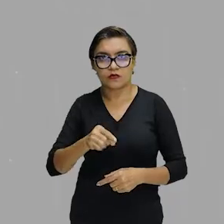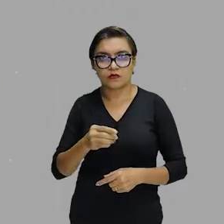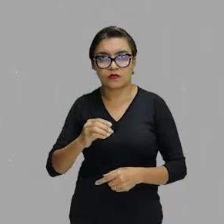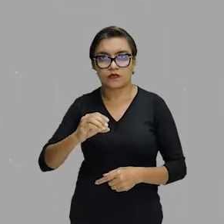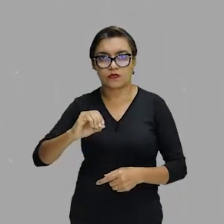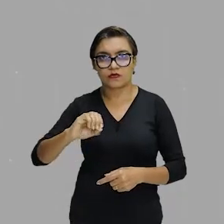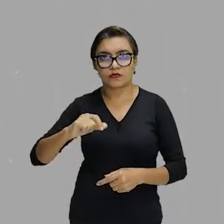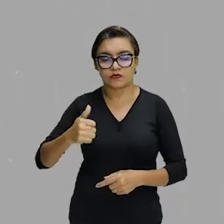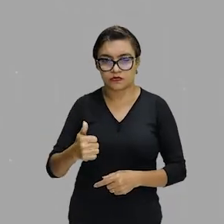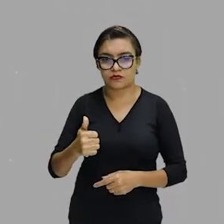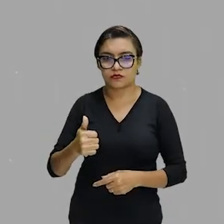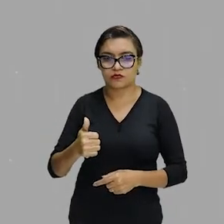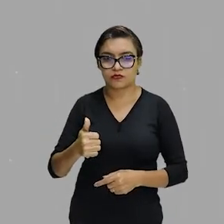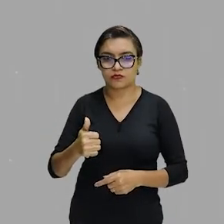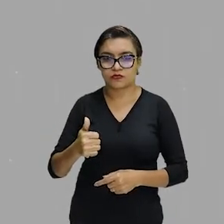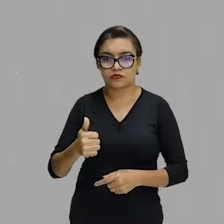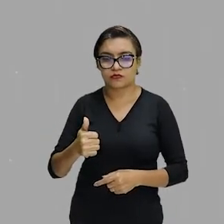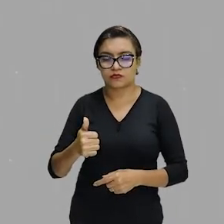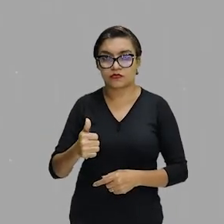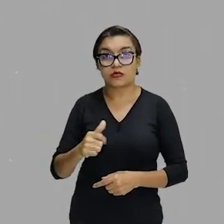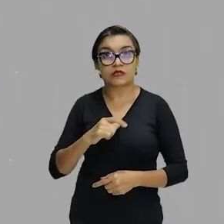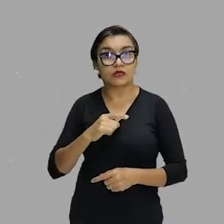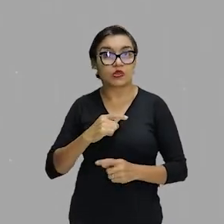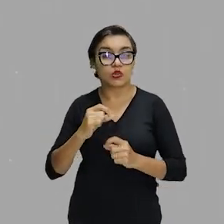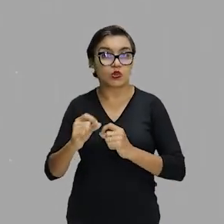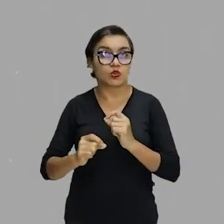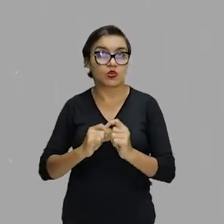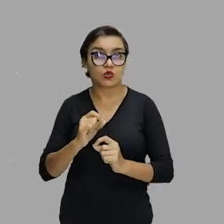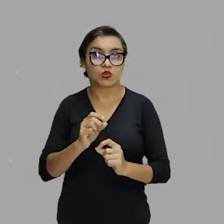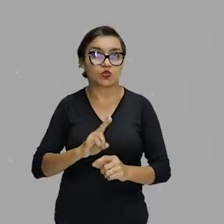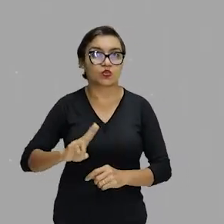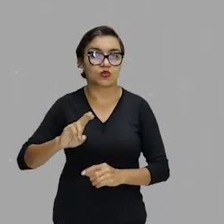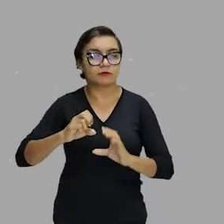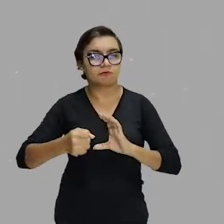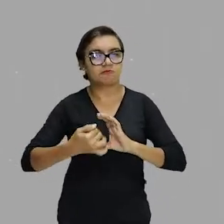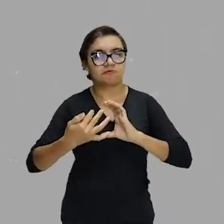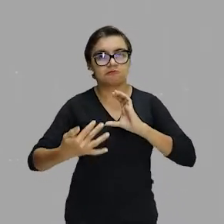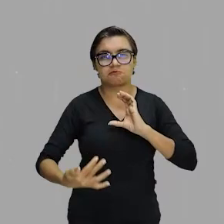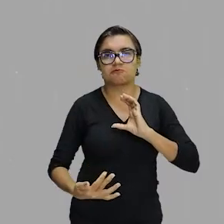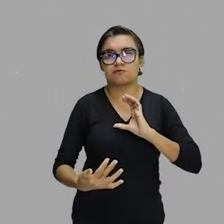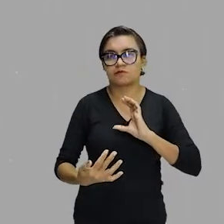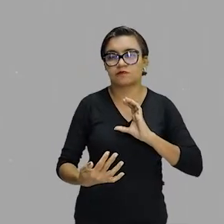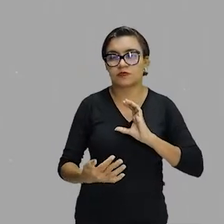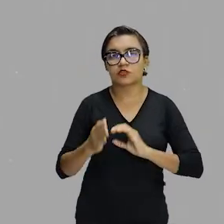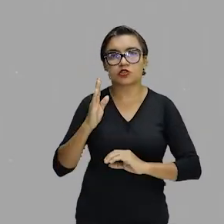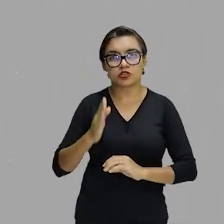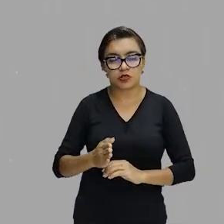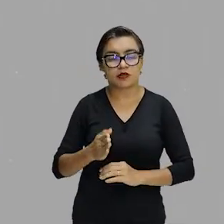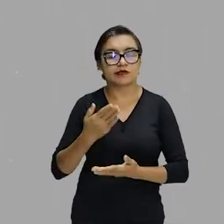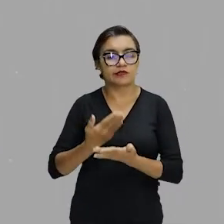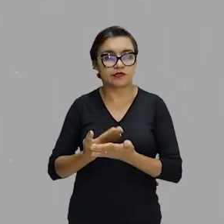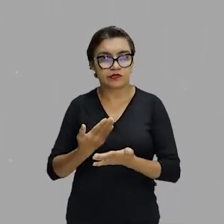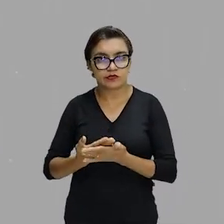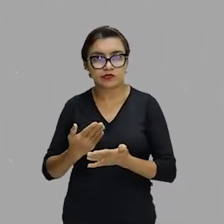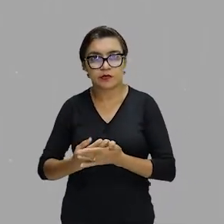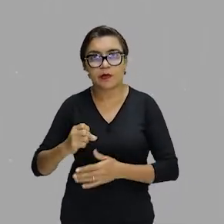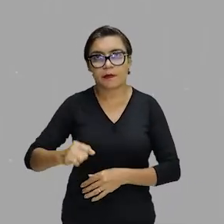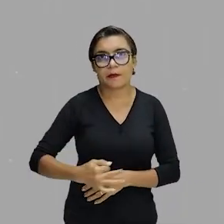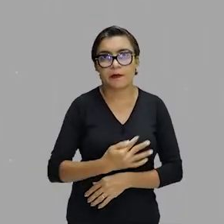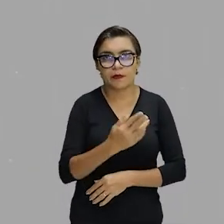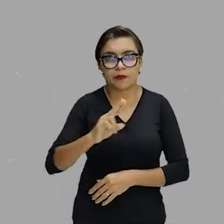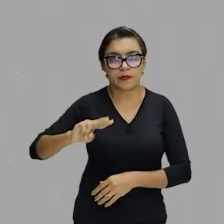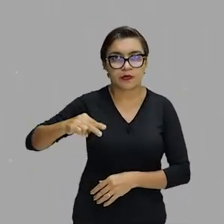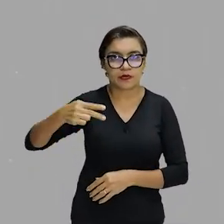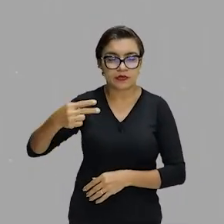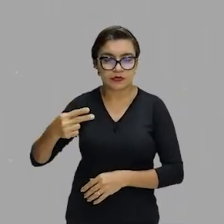tudo isso elevado a menos 1. Aqui, nós vamos aplicar as propriedades. Uma delas que nós acabamos de estudar, a potência de potência, tá